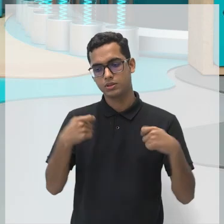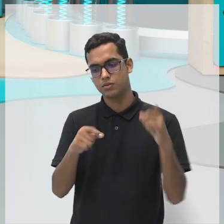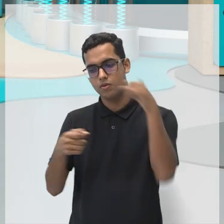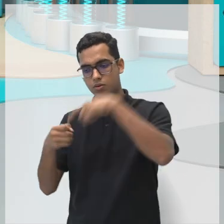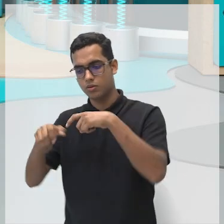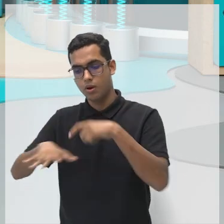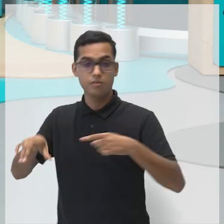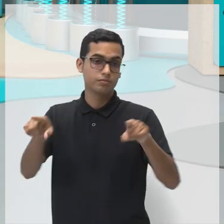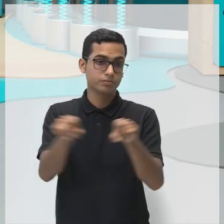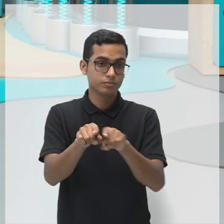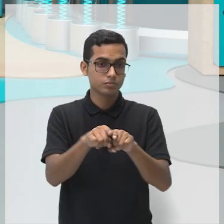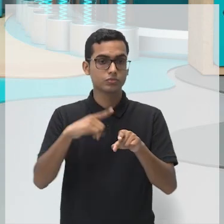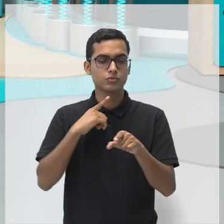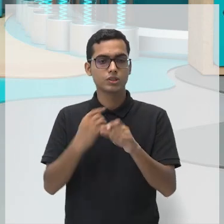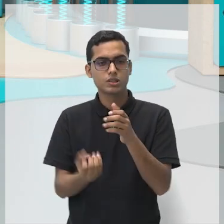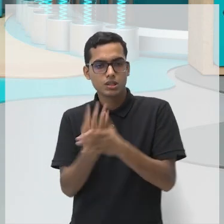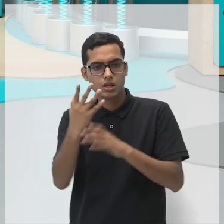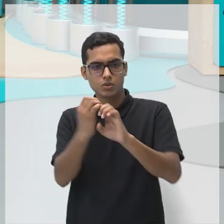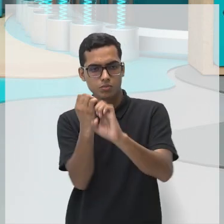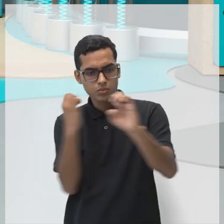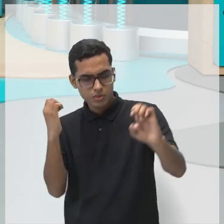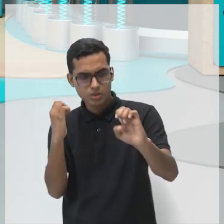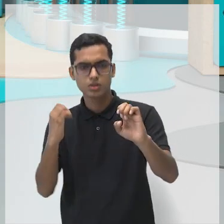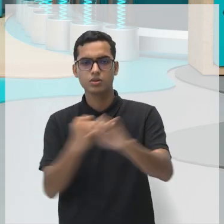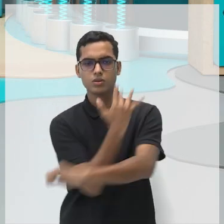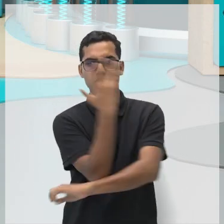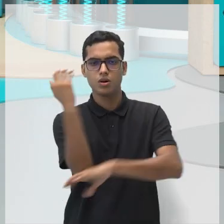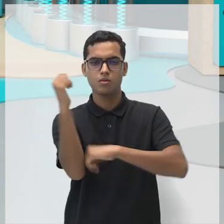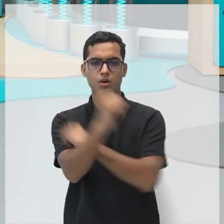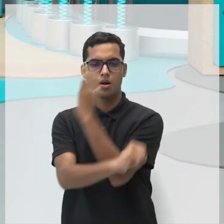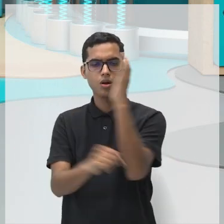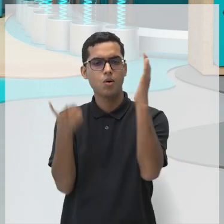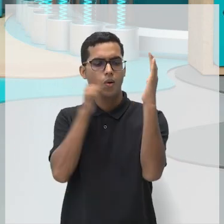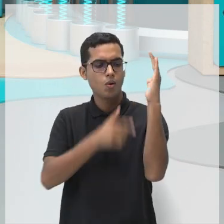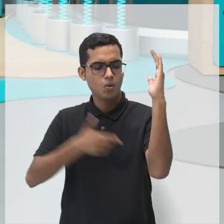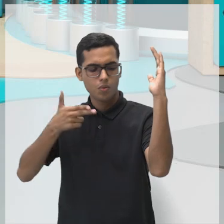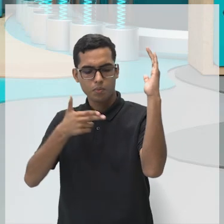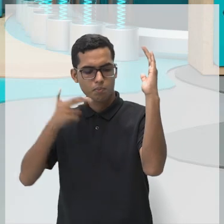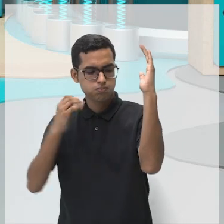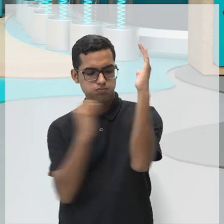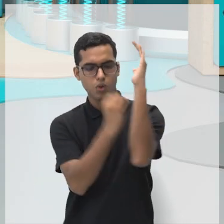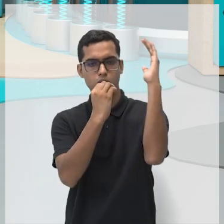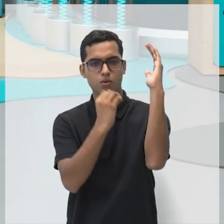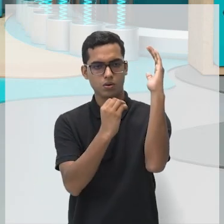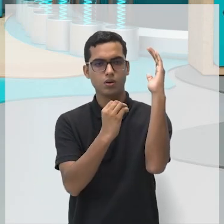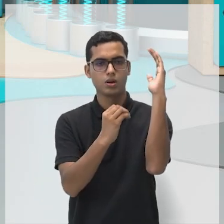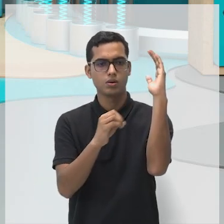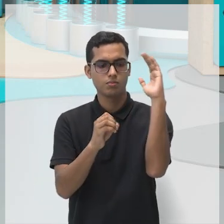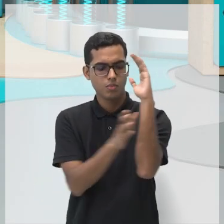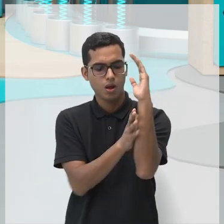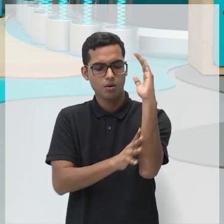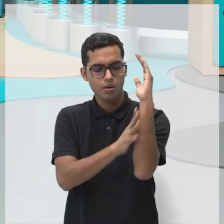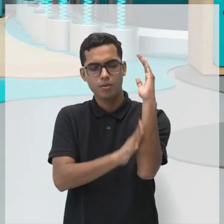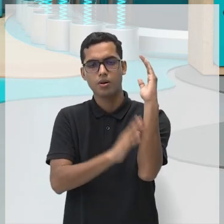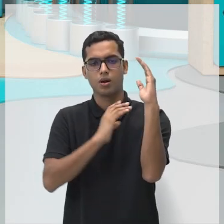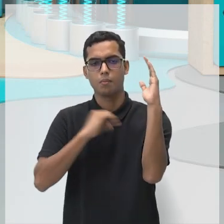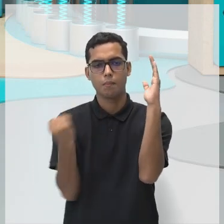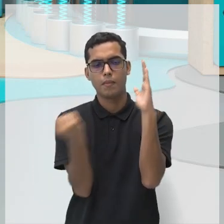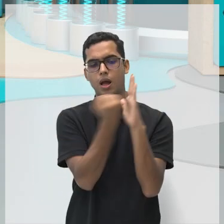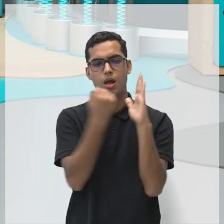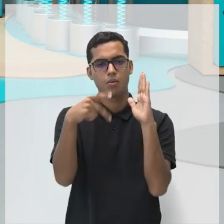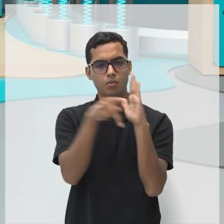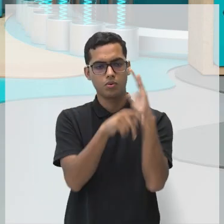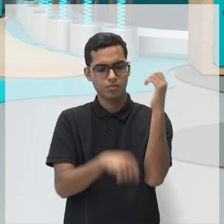engenheiros florestais para marcar as árvores ao longo das trilhas. E aí a gente tem esse